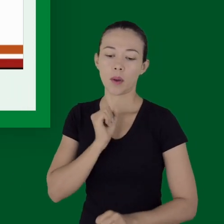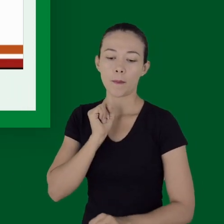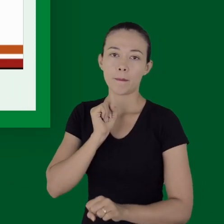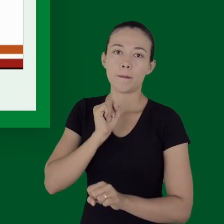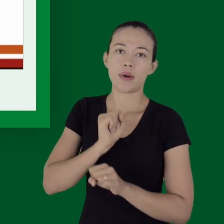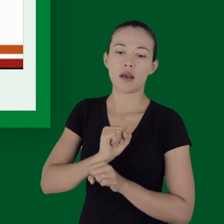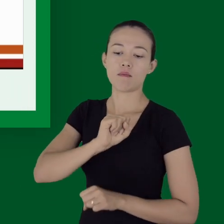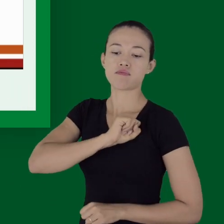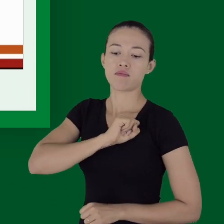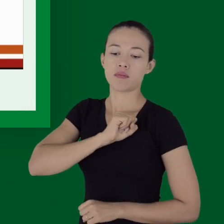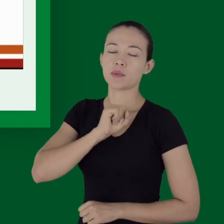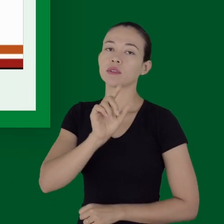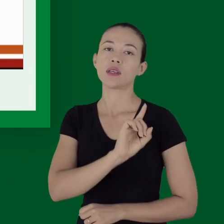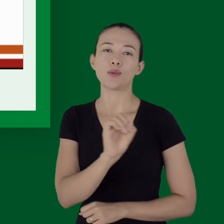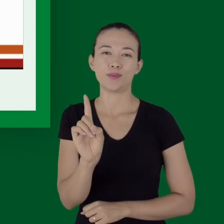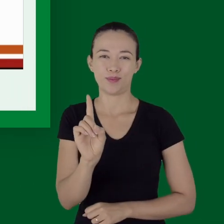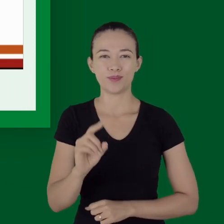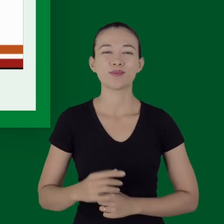não chocável.